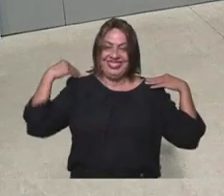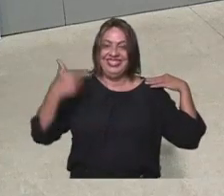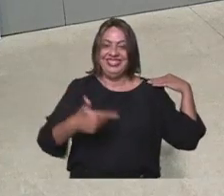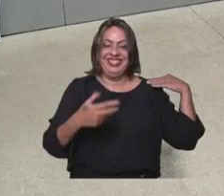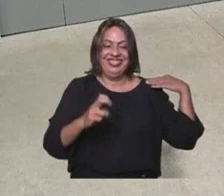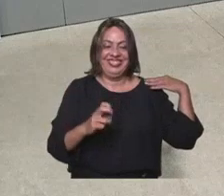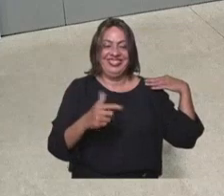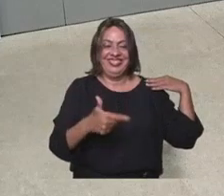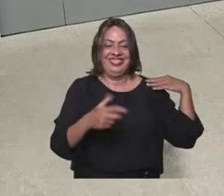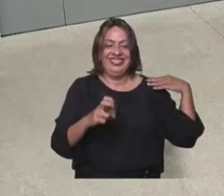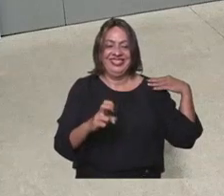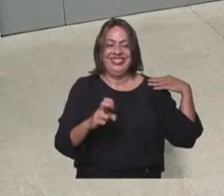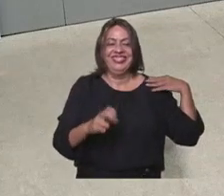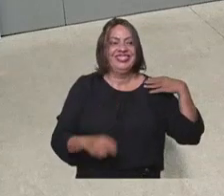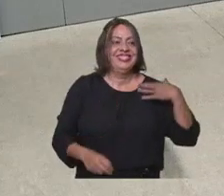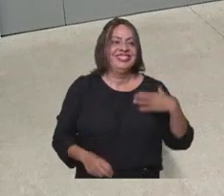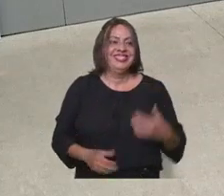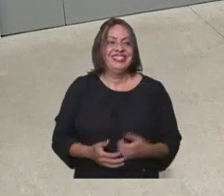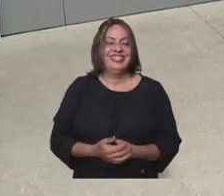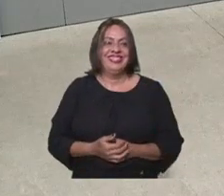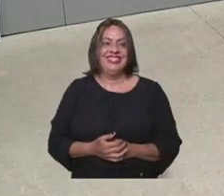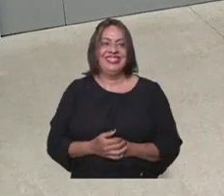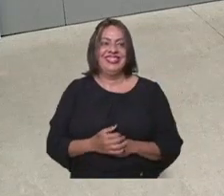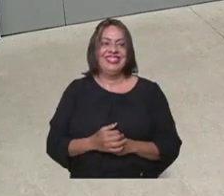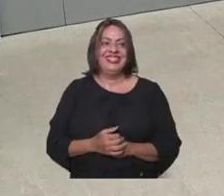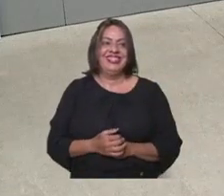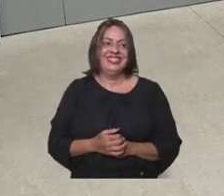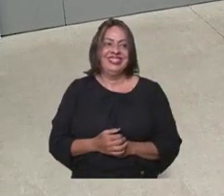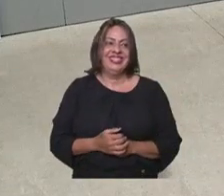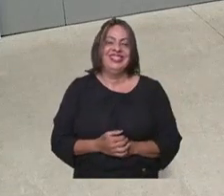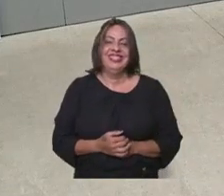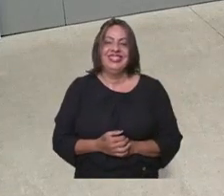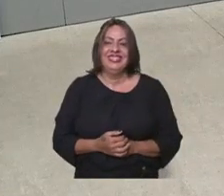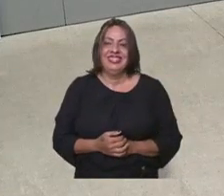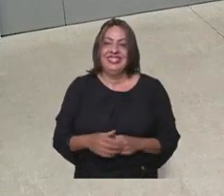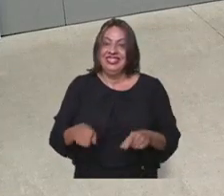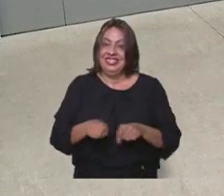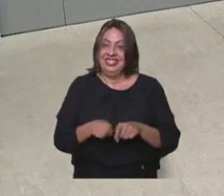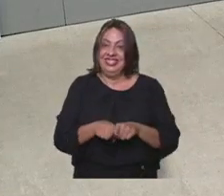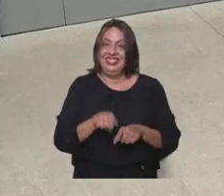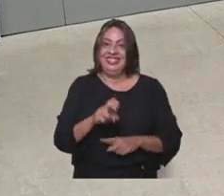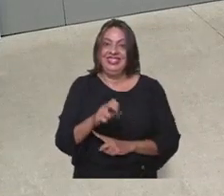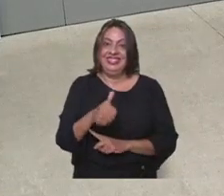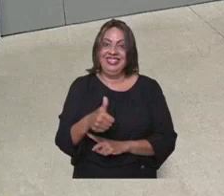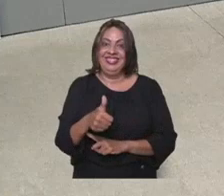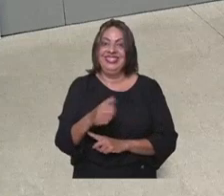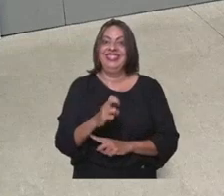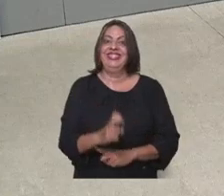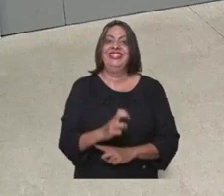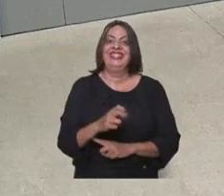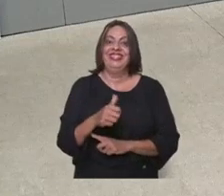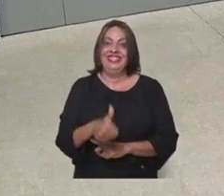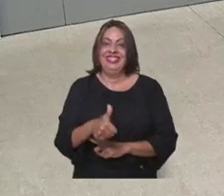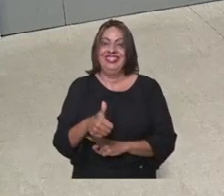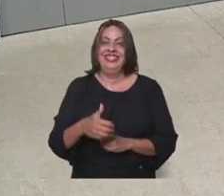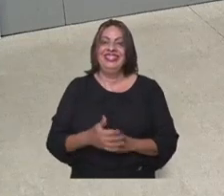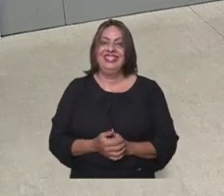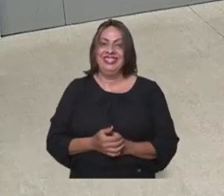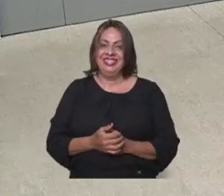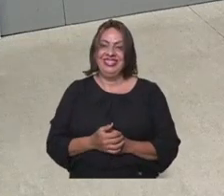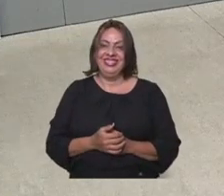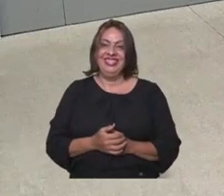25, 25, 25. Sobe o 25, sobe o 51,